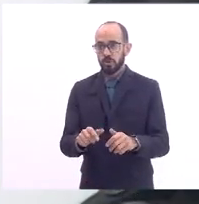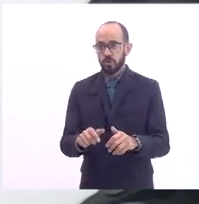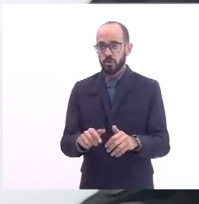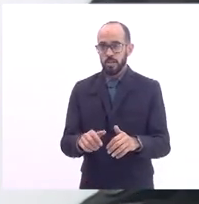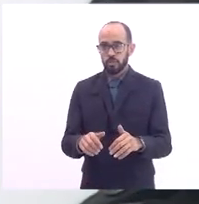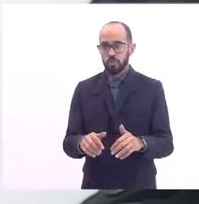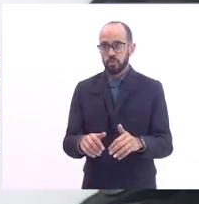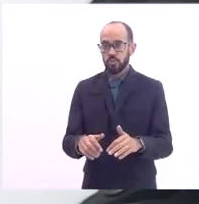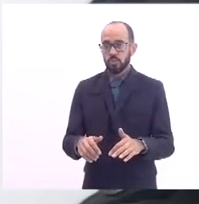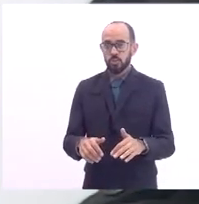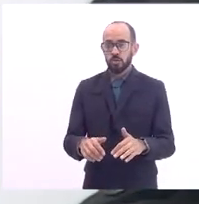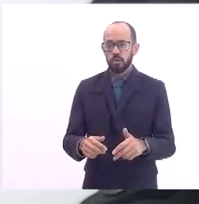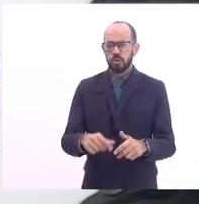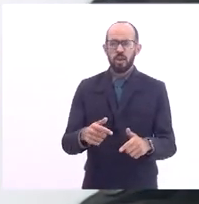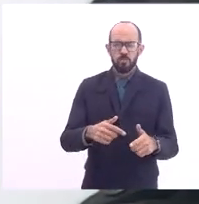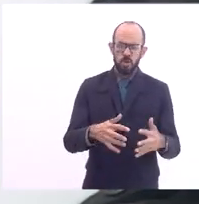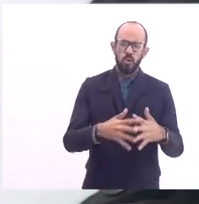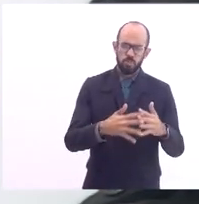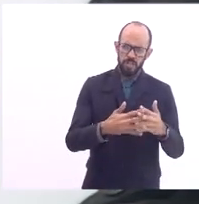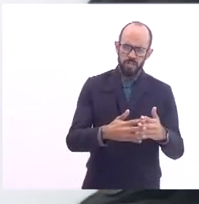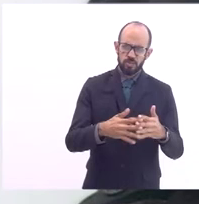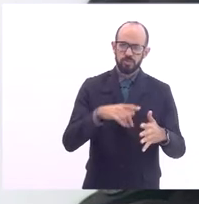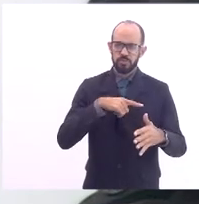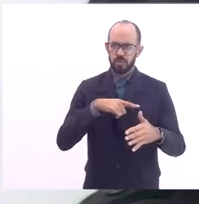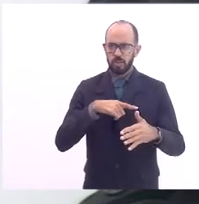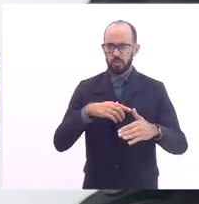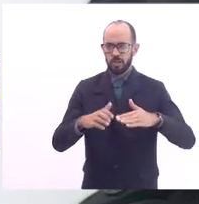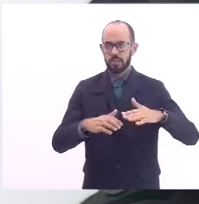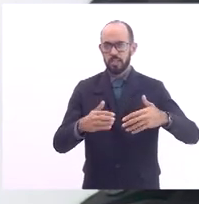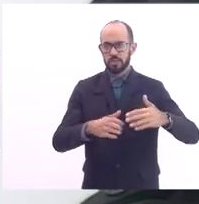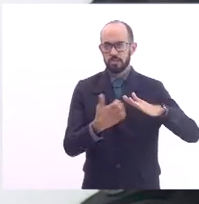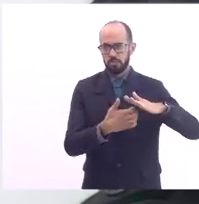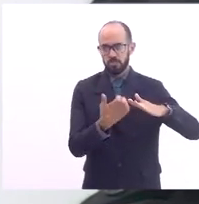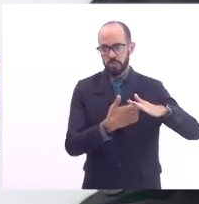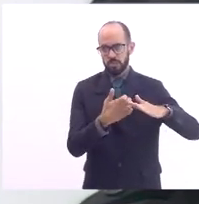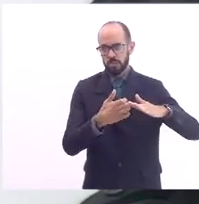o setor elétrico tem algumas complicações, mas as indústrias elas precisam...